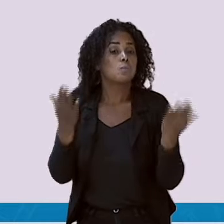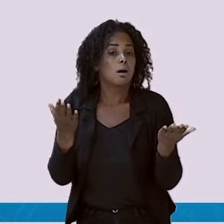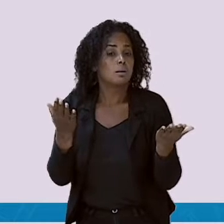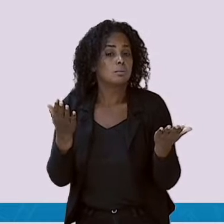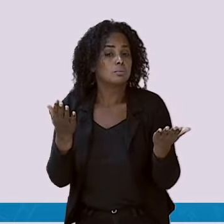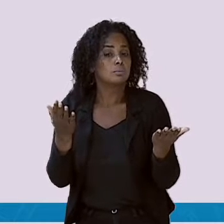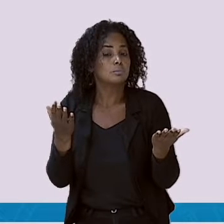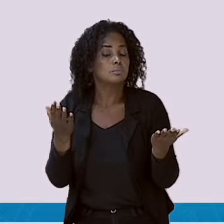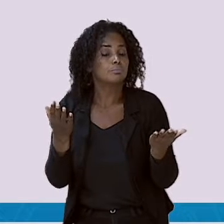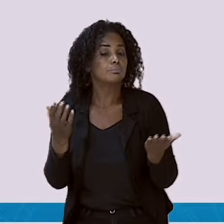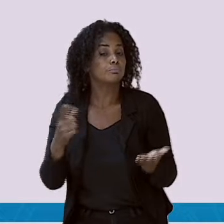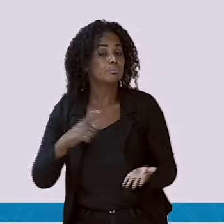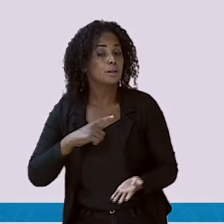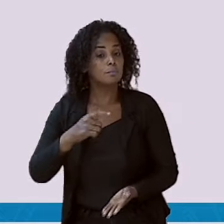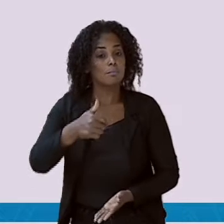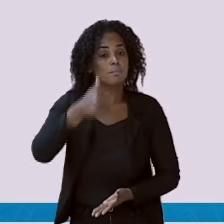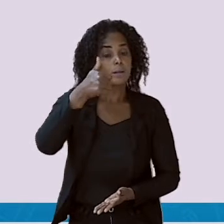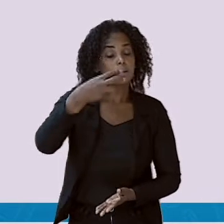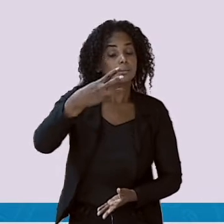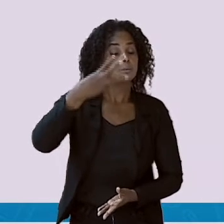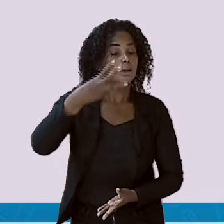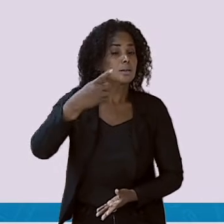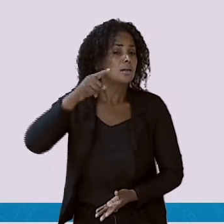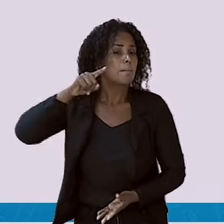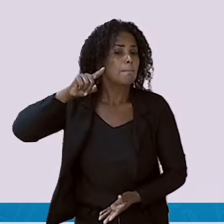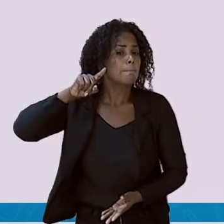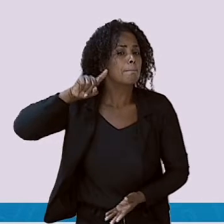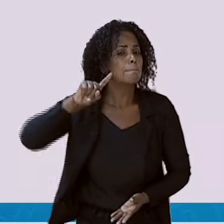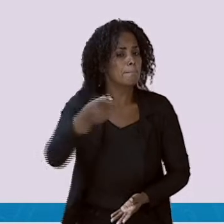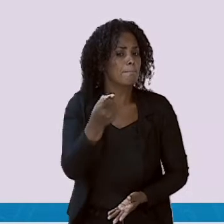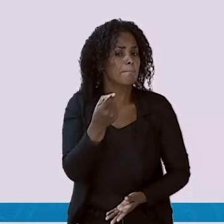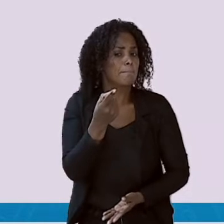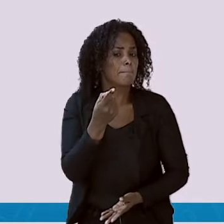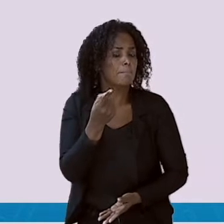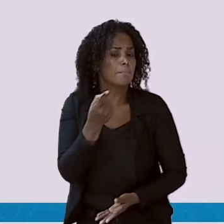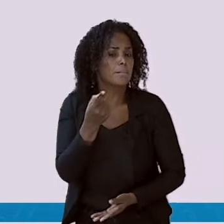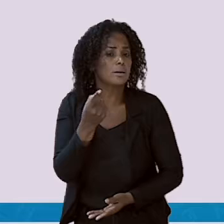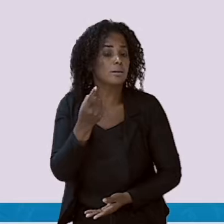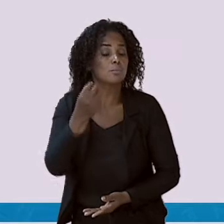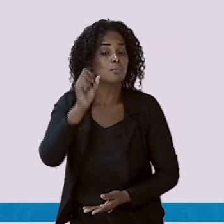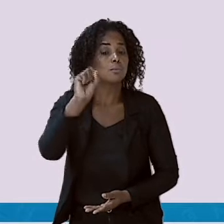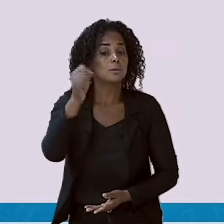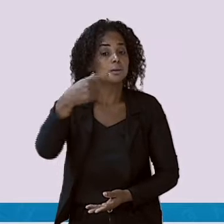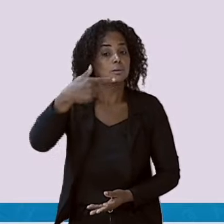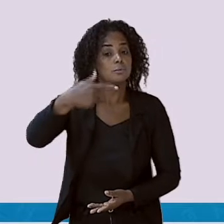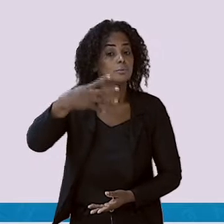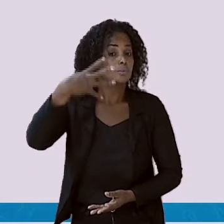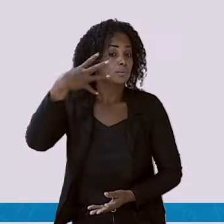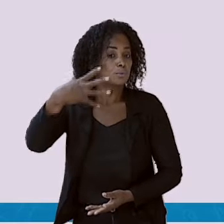Temos aqui, o número 13.000, um pontinho aqui.